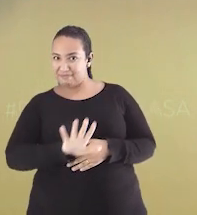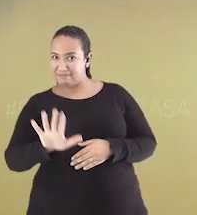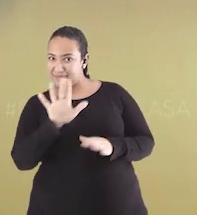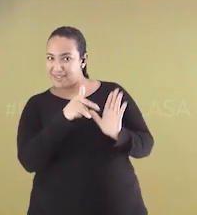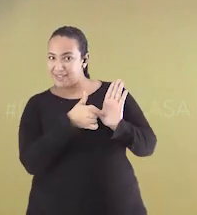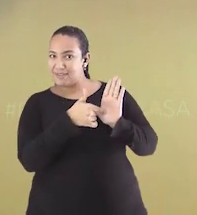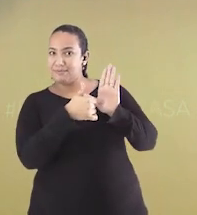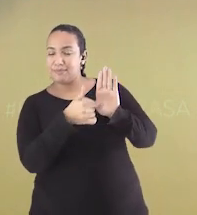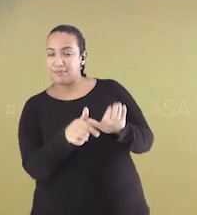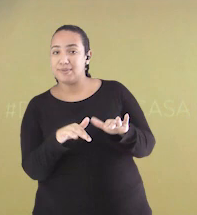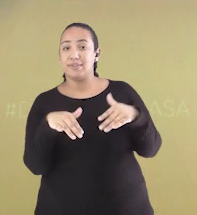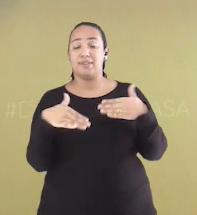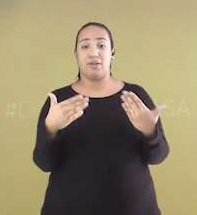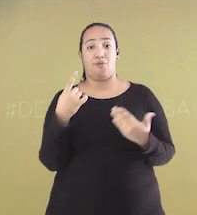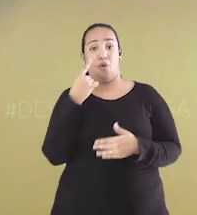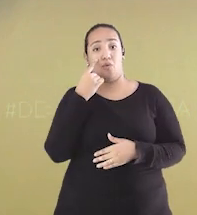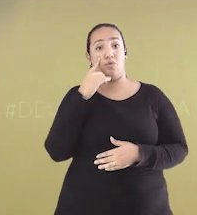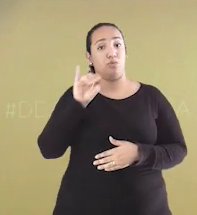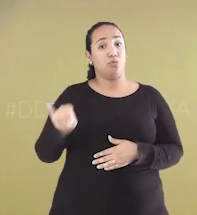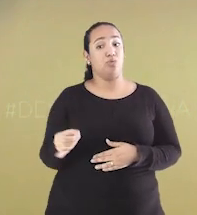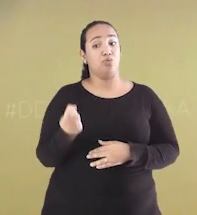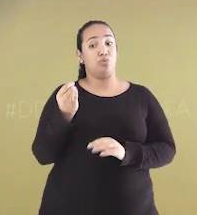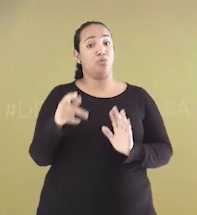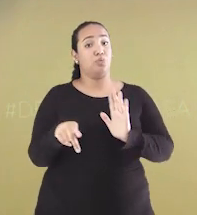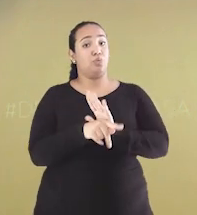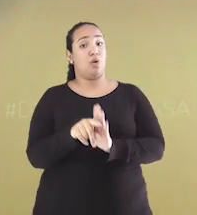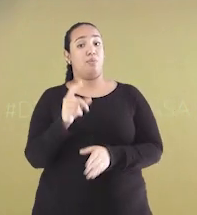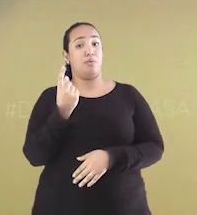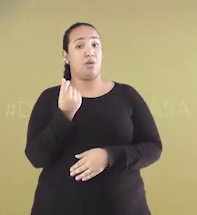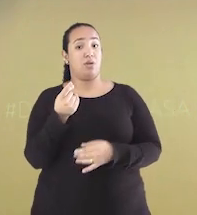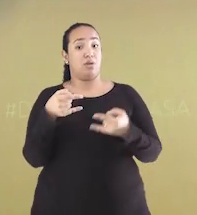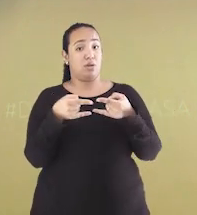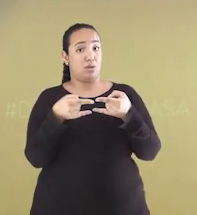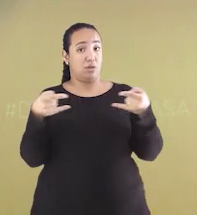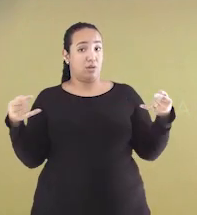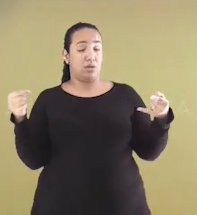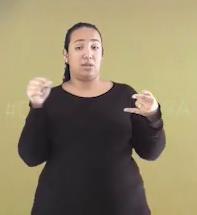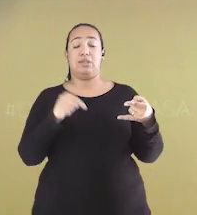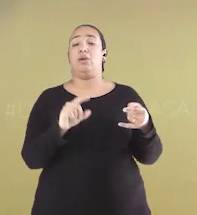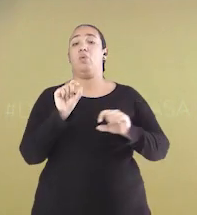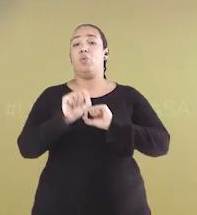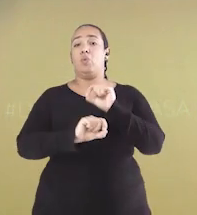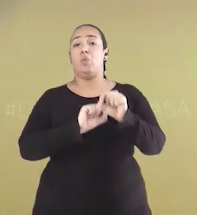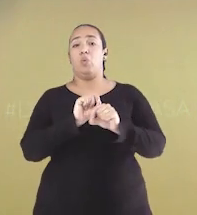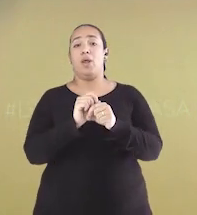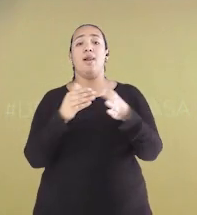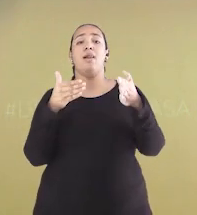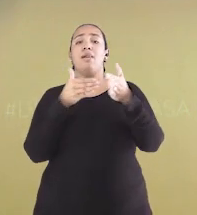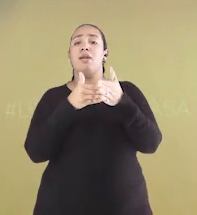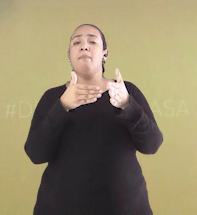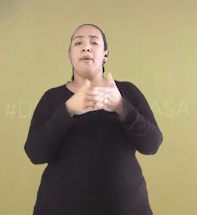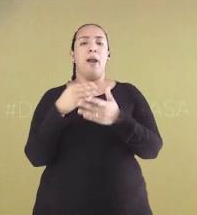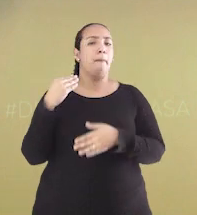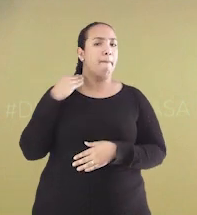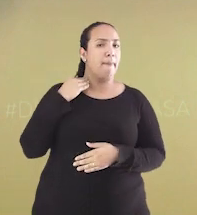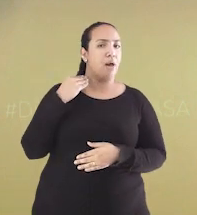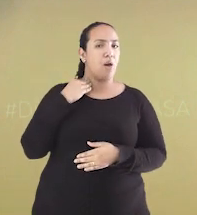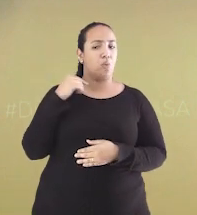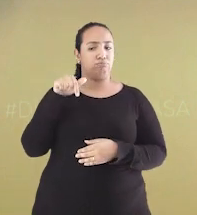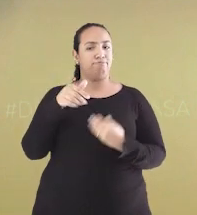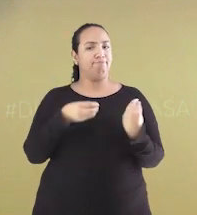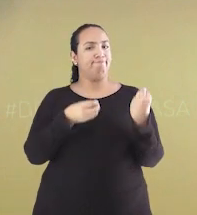vai incidir em cima do valor que ele utilizou do cheque especial, que é um limite de crédito disponibilizado em